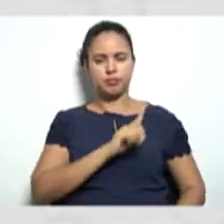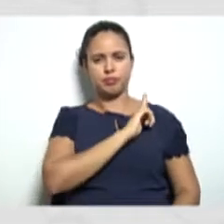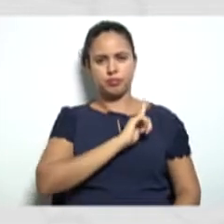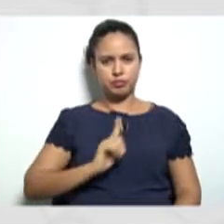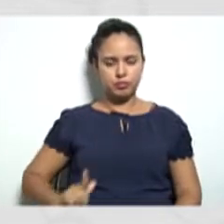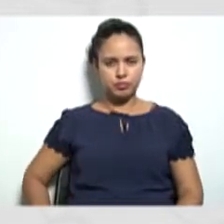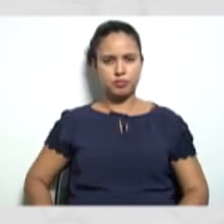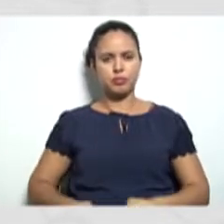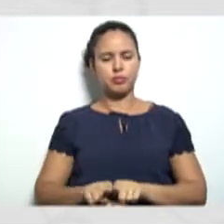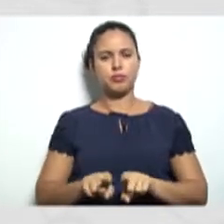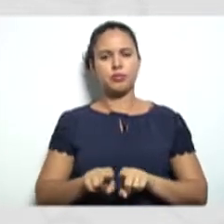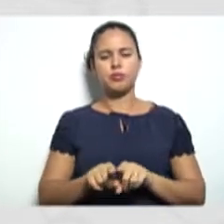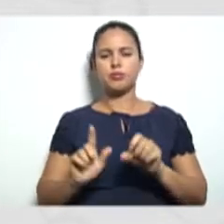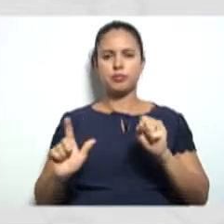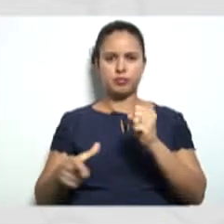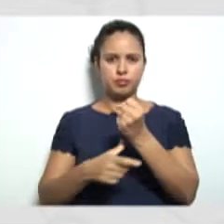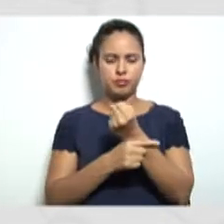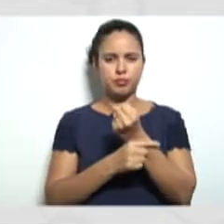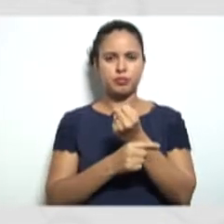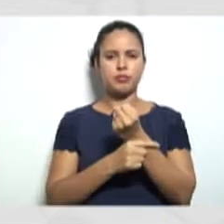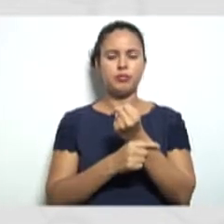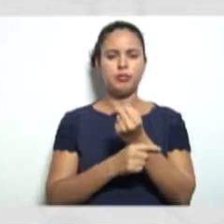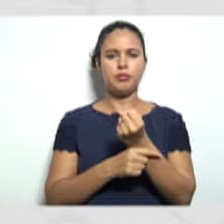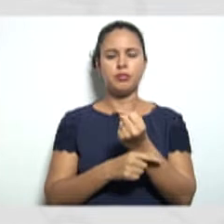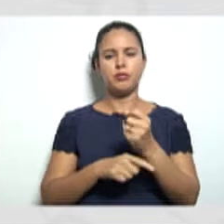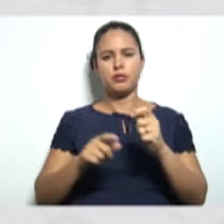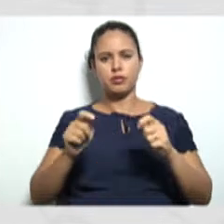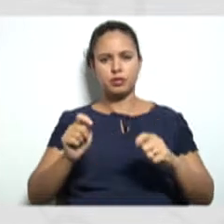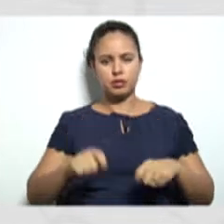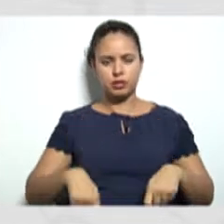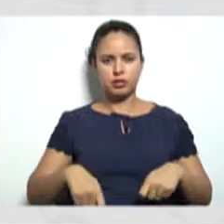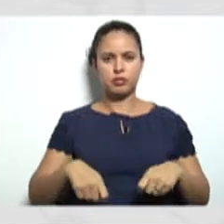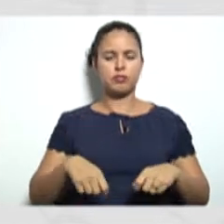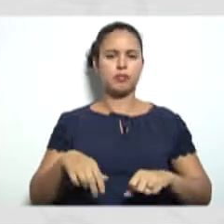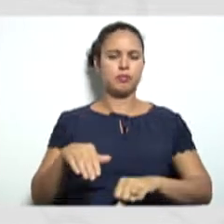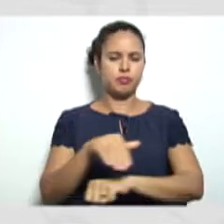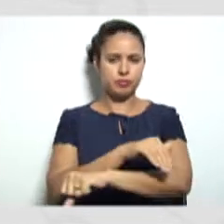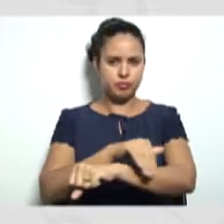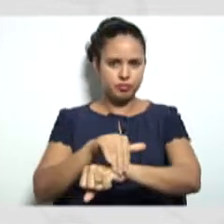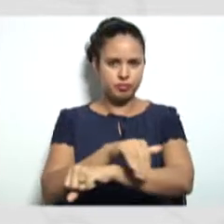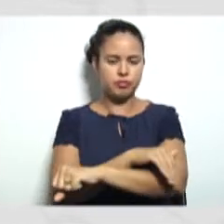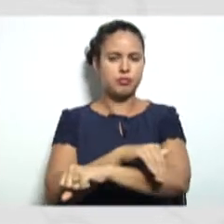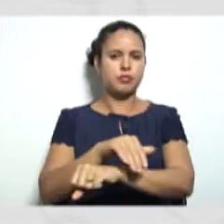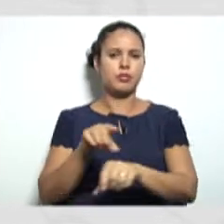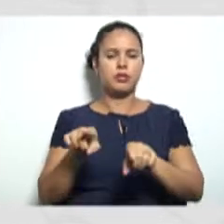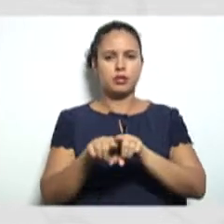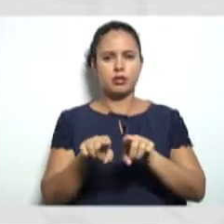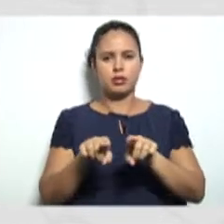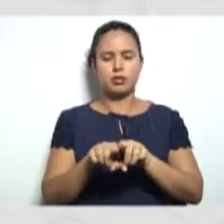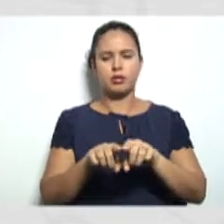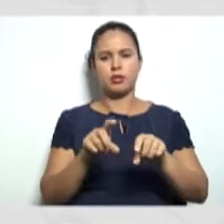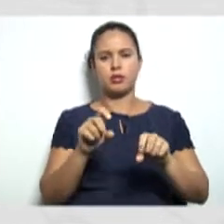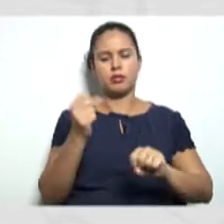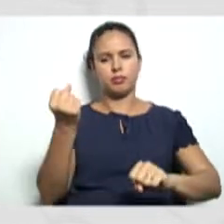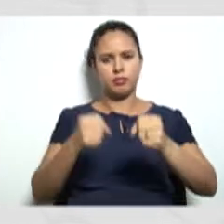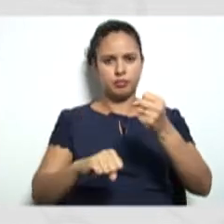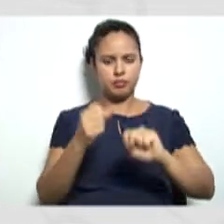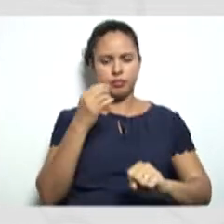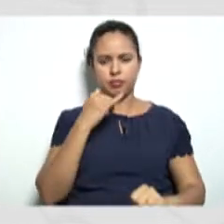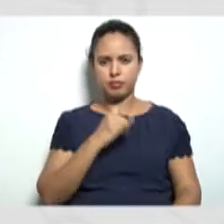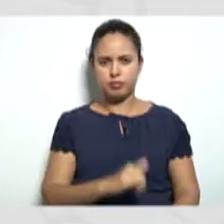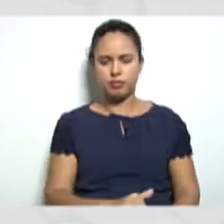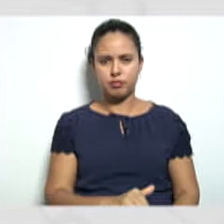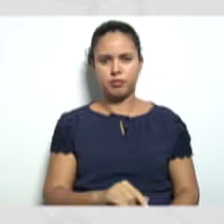segurança. Prestam serviços a rodovias, usinas hidrelétricas, a